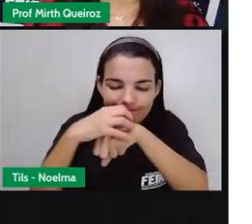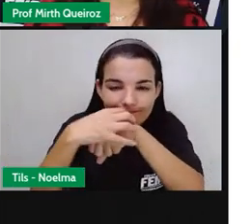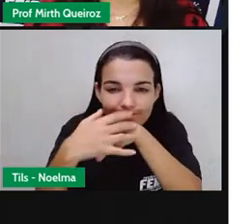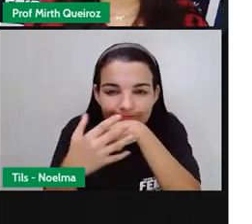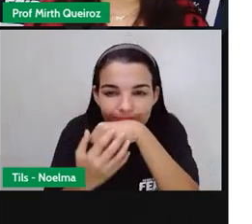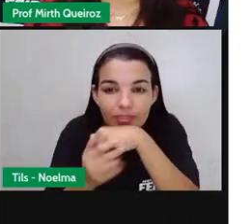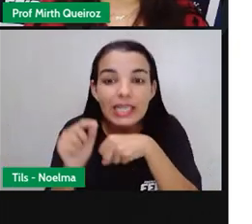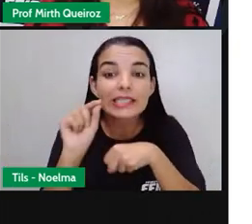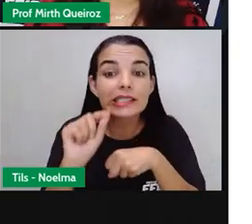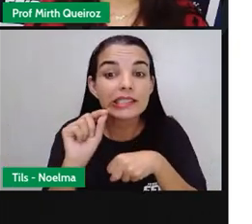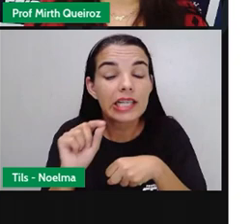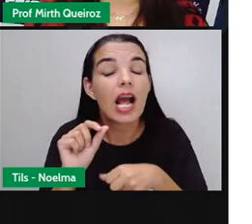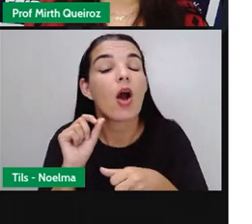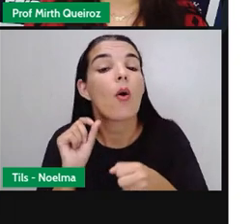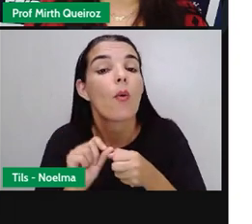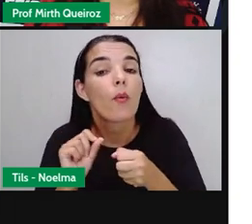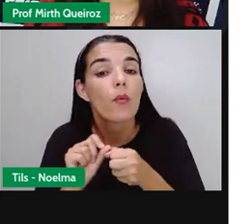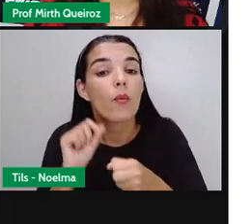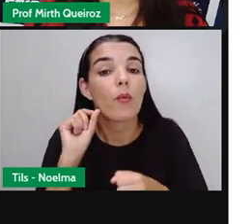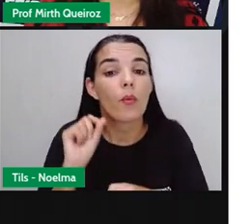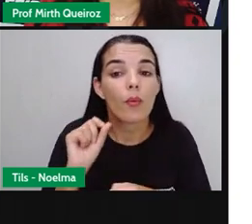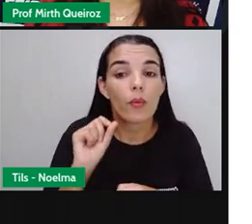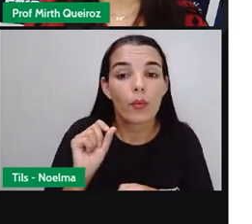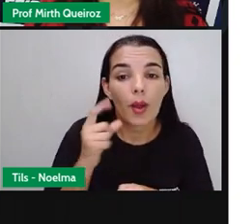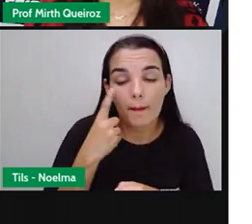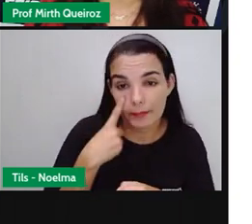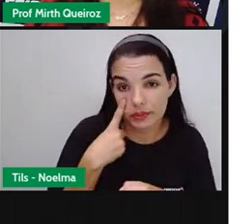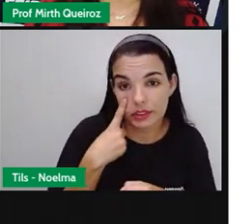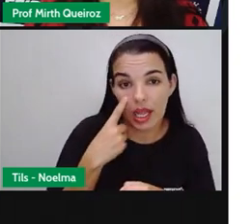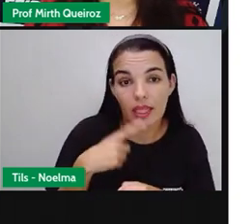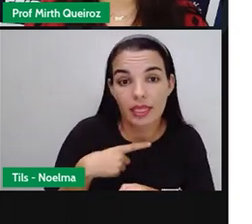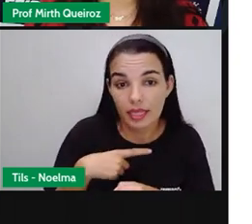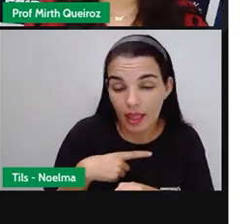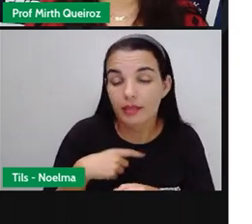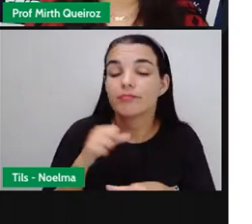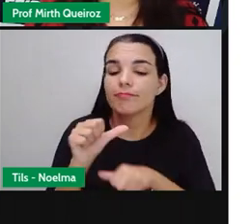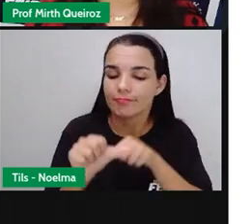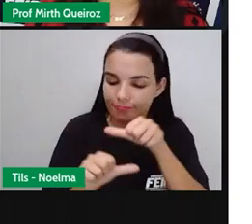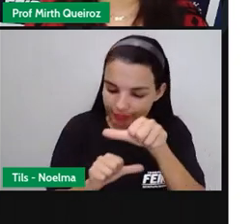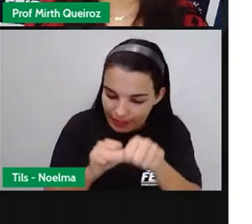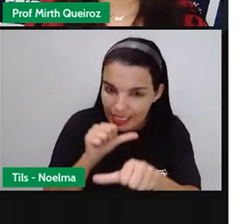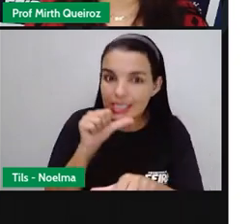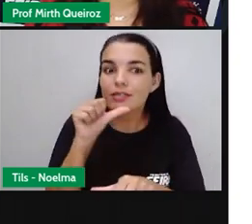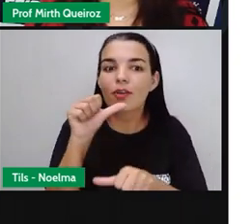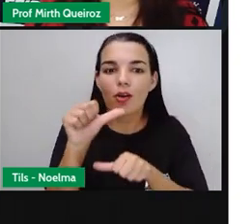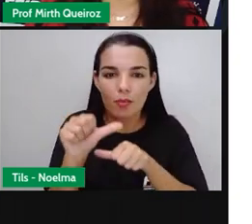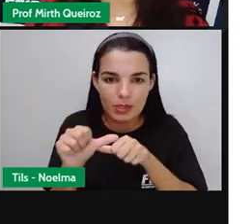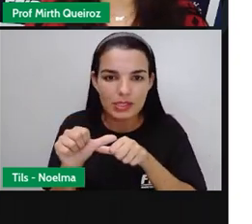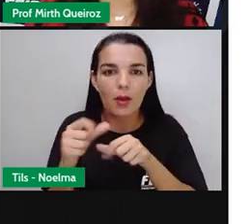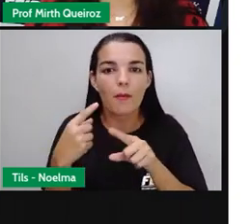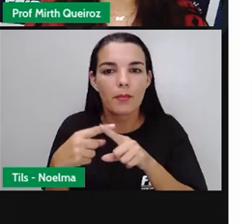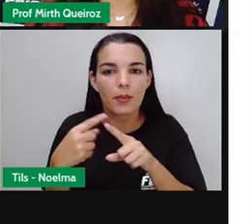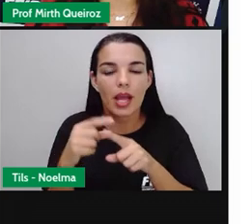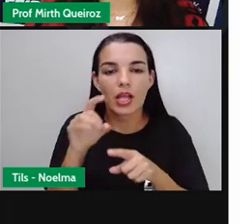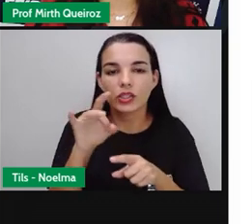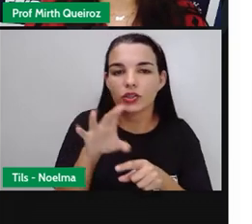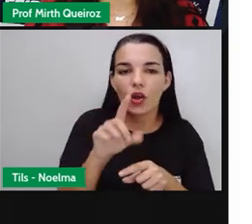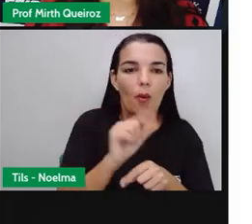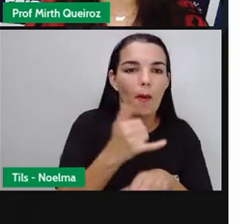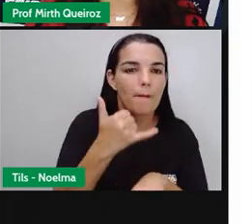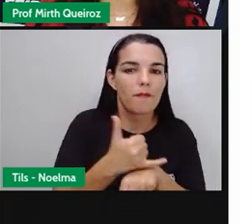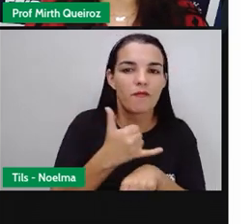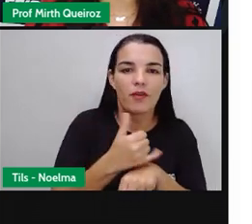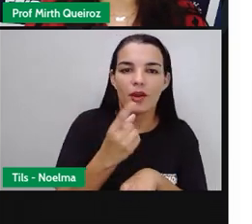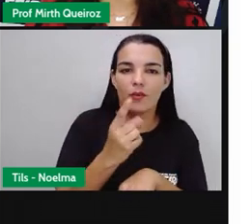Esse ferruj, que está aqui na latinha, é um tipo de fenômeno químico. Porque não se está mais somente agora o